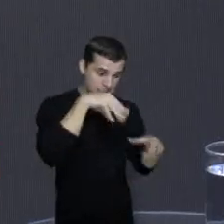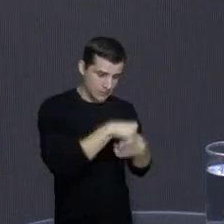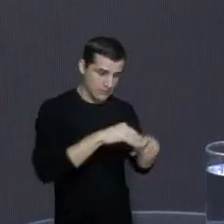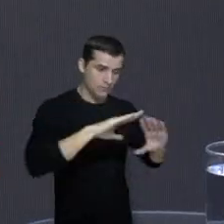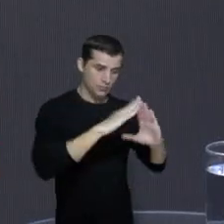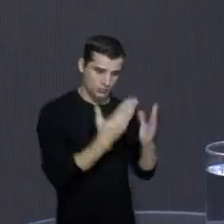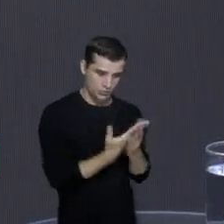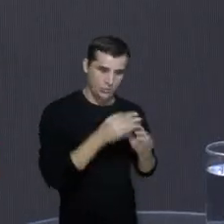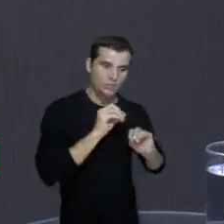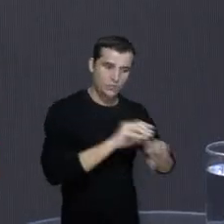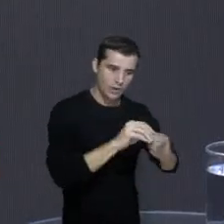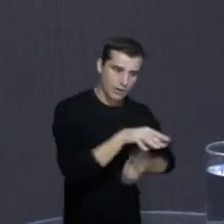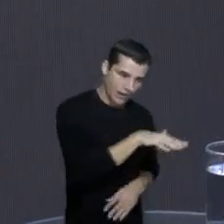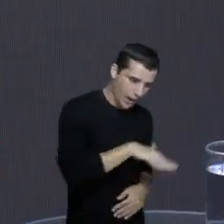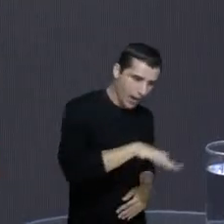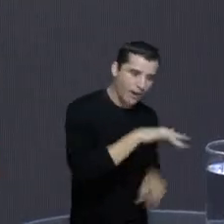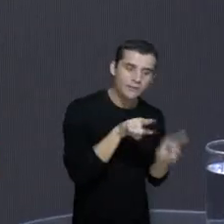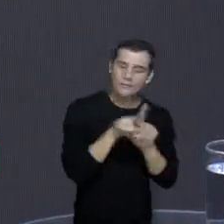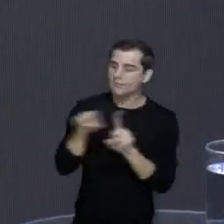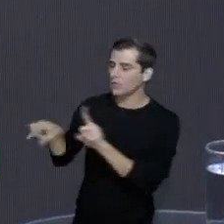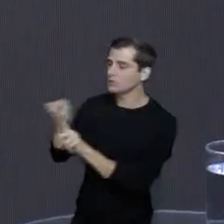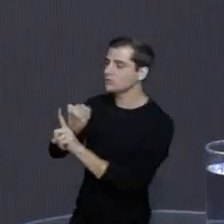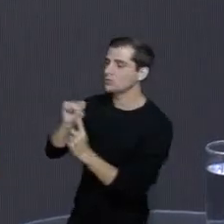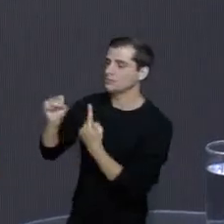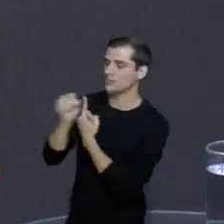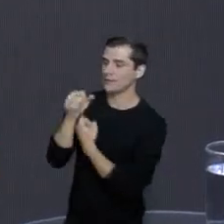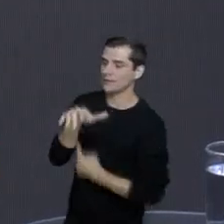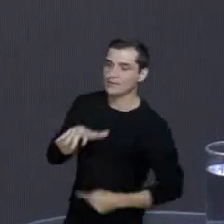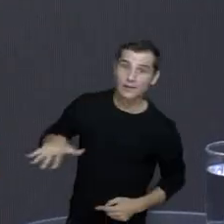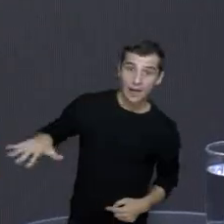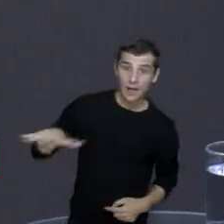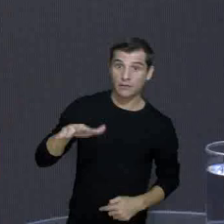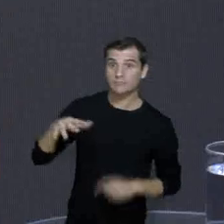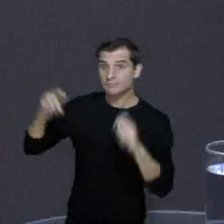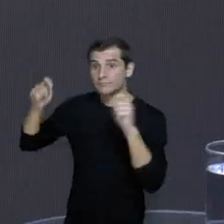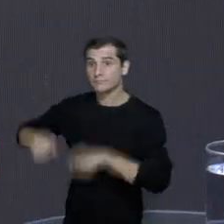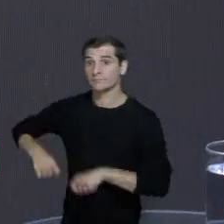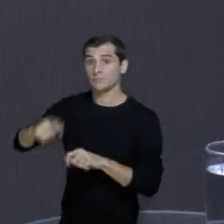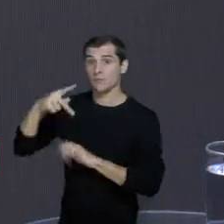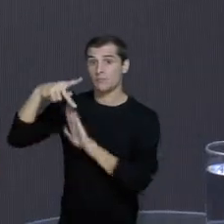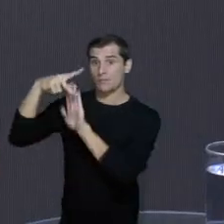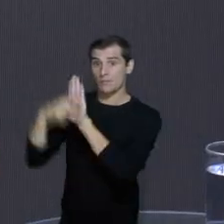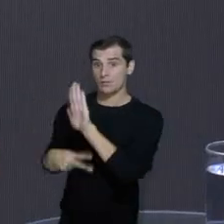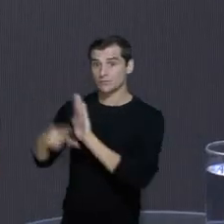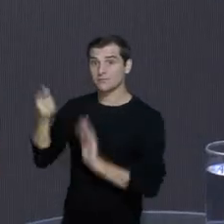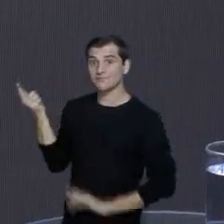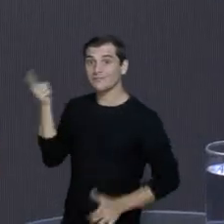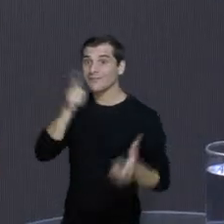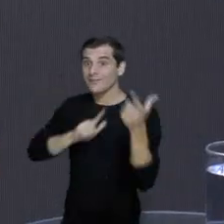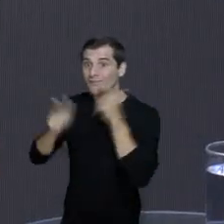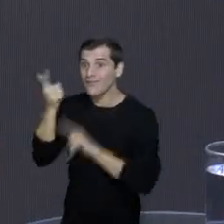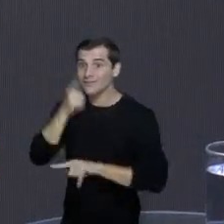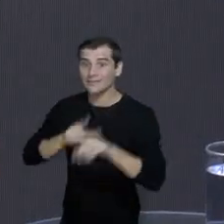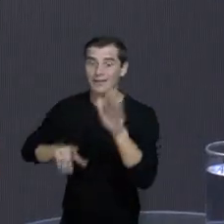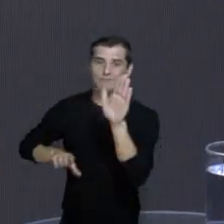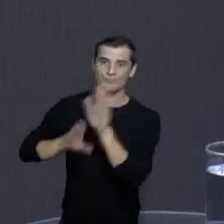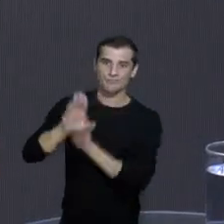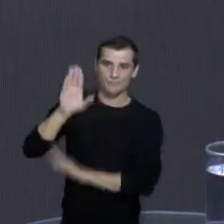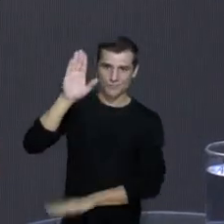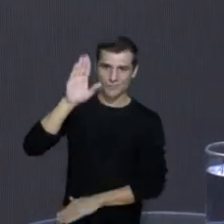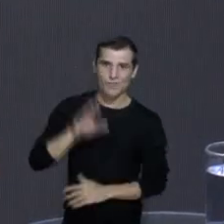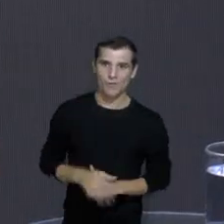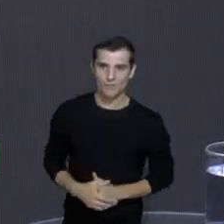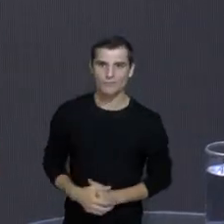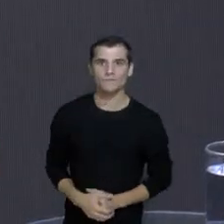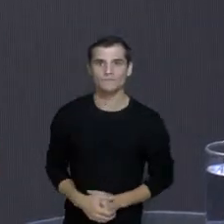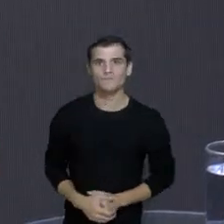como um todo participando desse projeto e que com certeza aí sim nós teremos um um resultado eh eficaz então fico muito